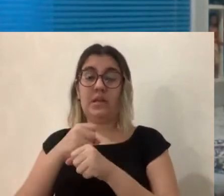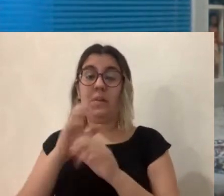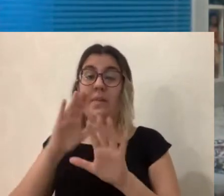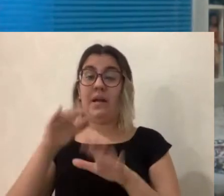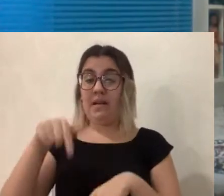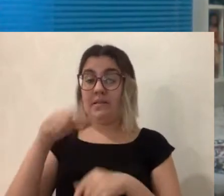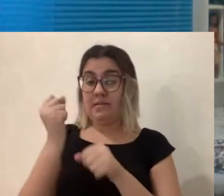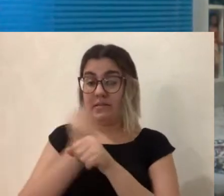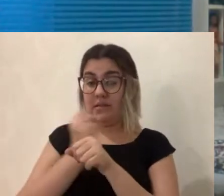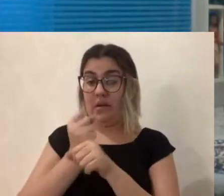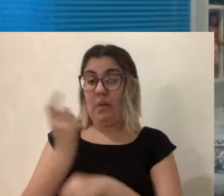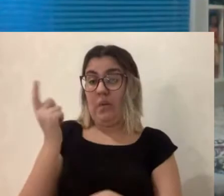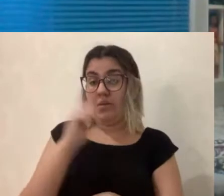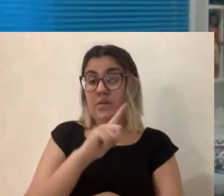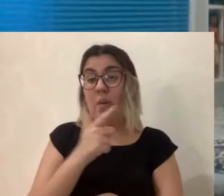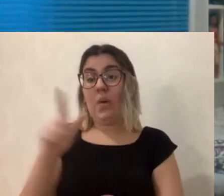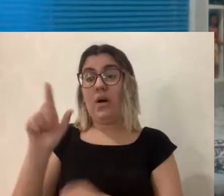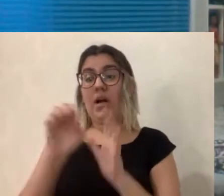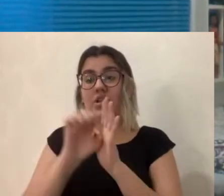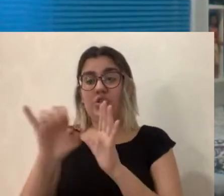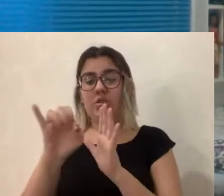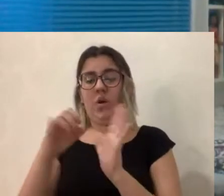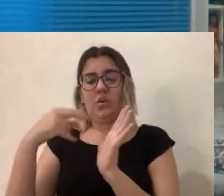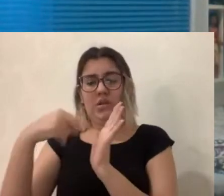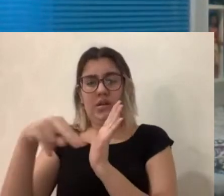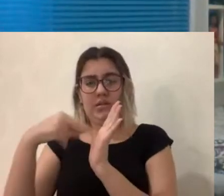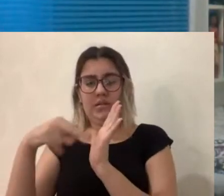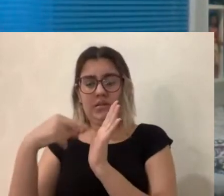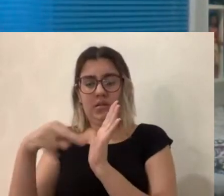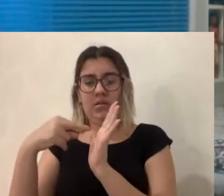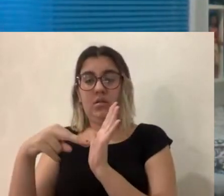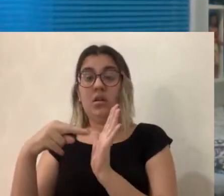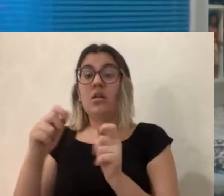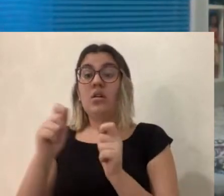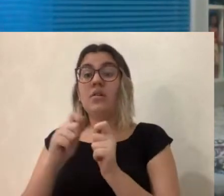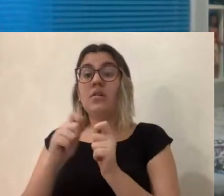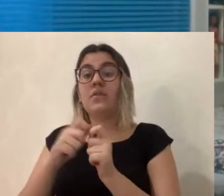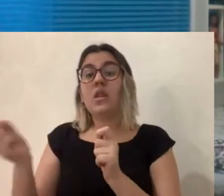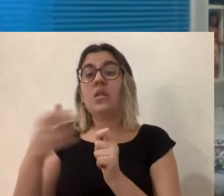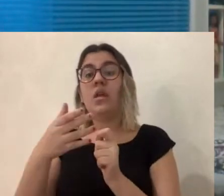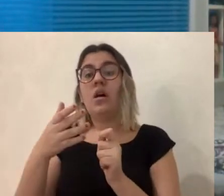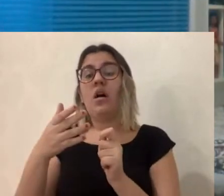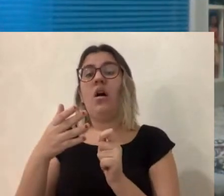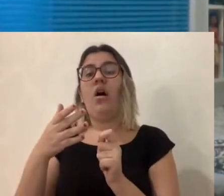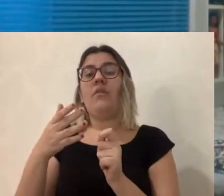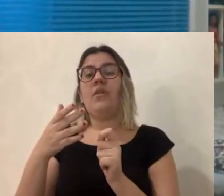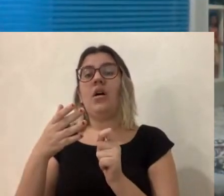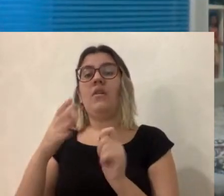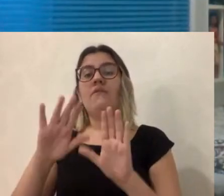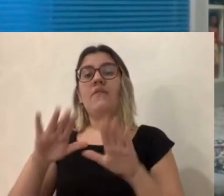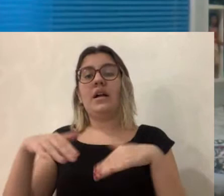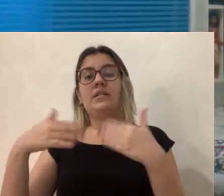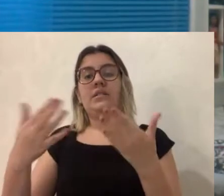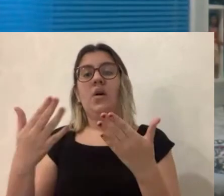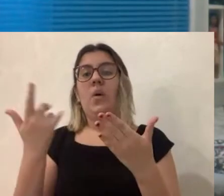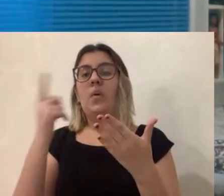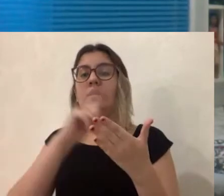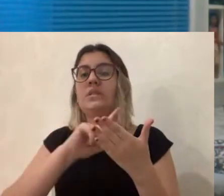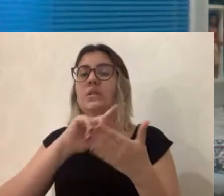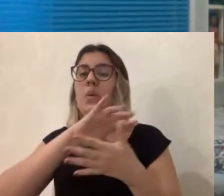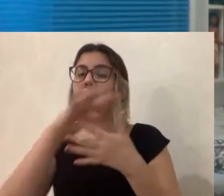ele. E a gente fez uma nova versão dele, com uma gravação nova, a gente fez a versão em Libras e tudo mais. A gente